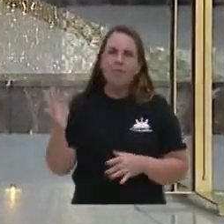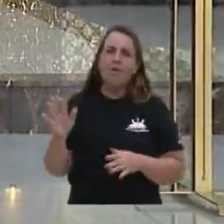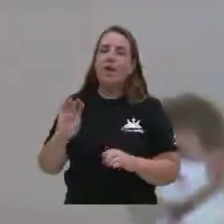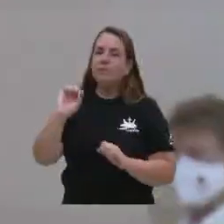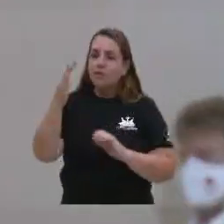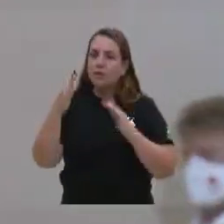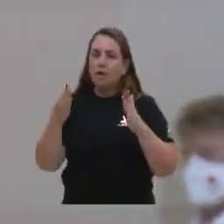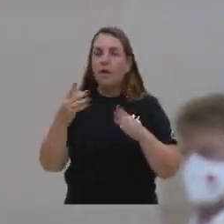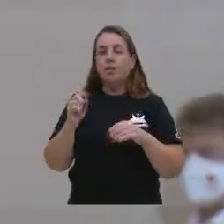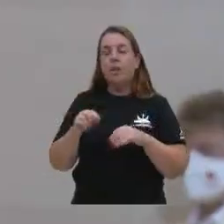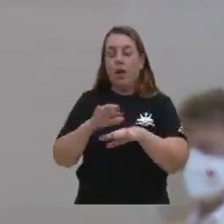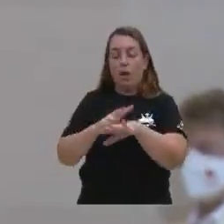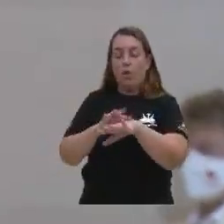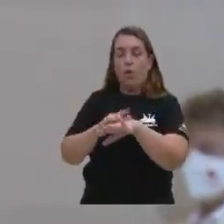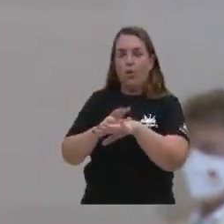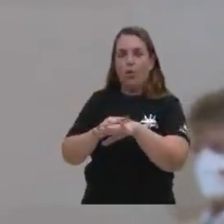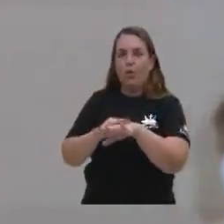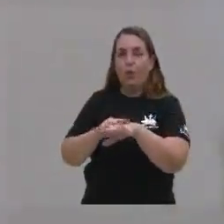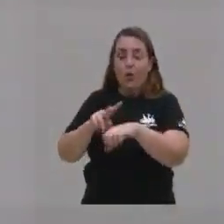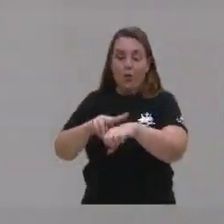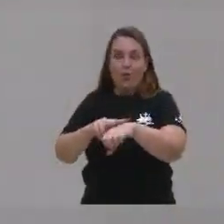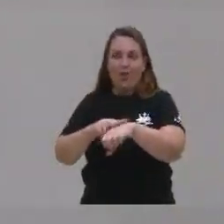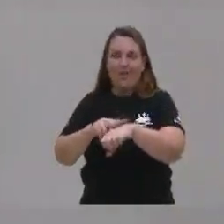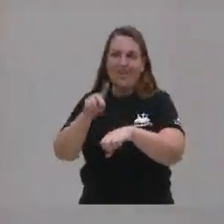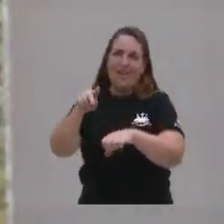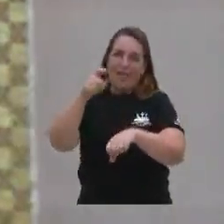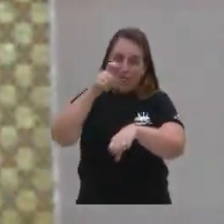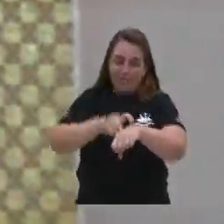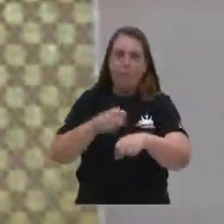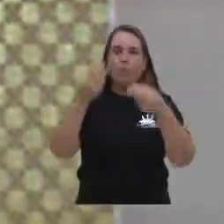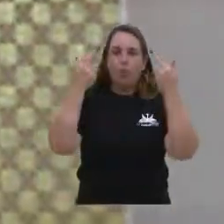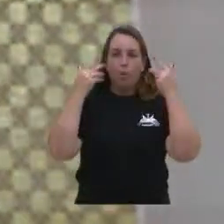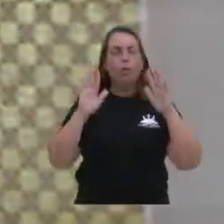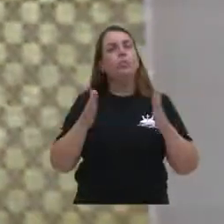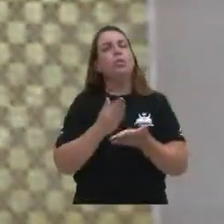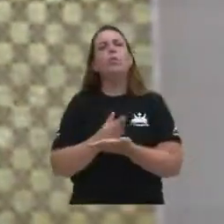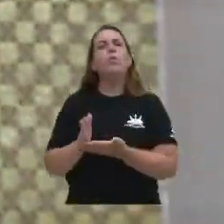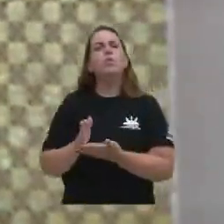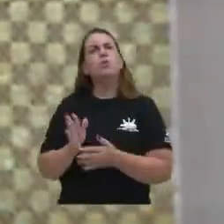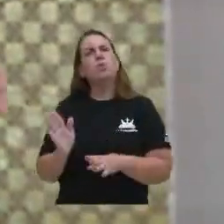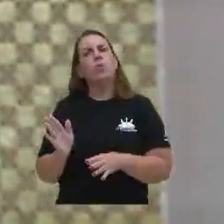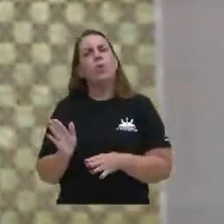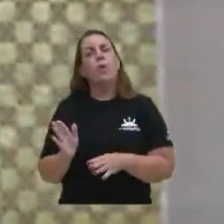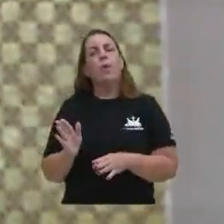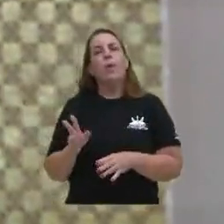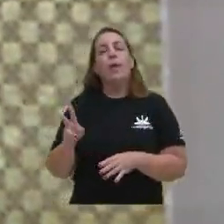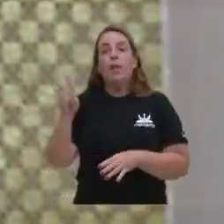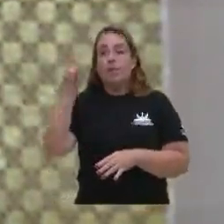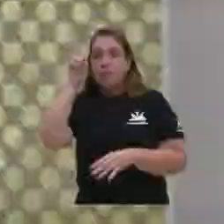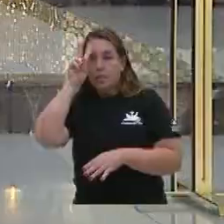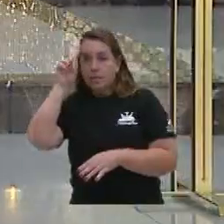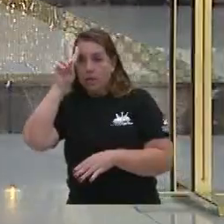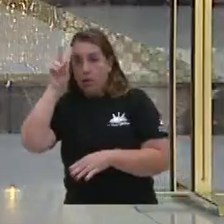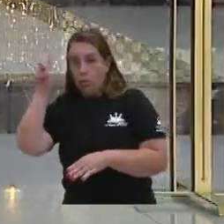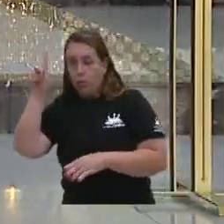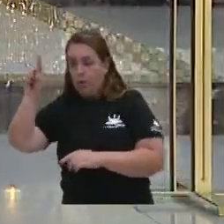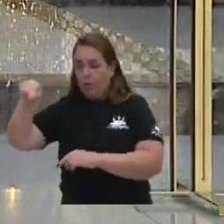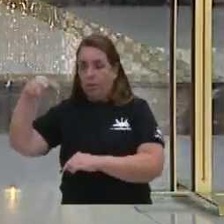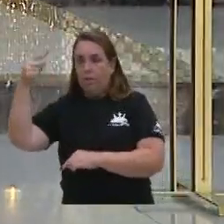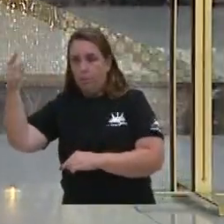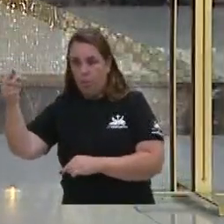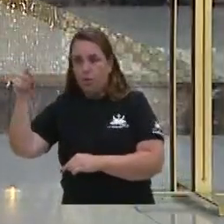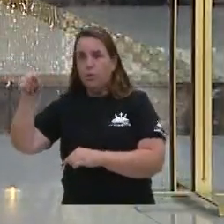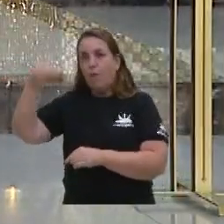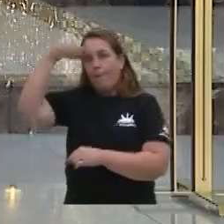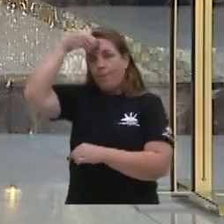cor verde, é tempo comum. Quando que começou, padre? Na segunda-feira, depois do